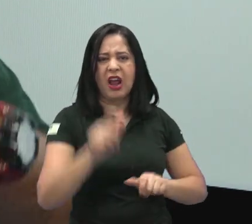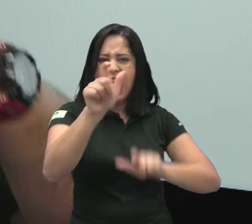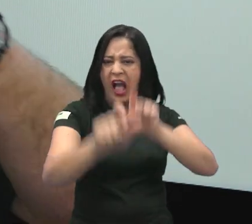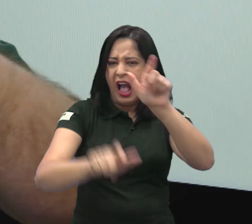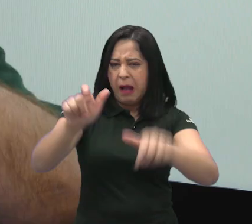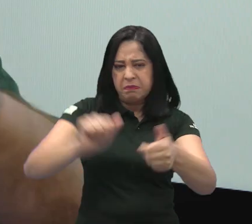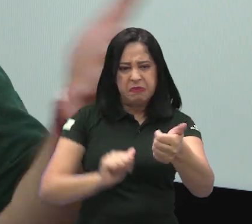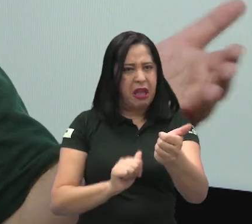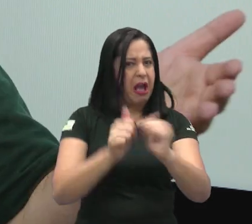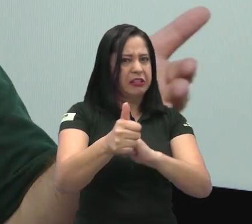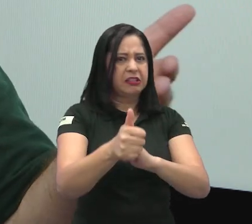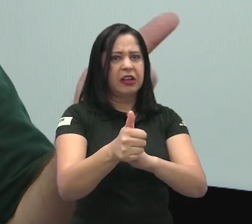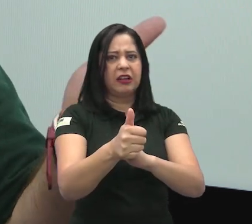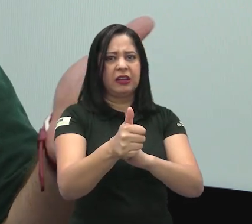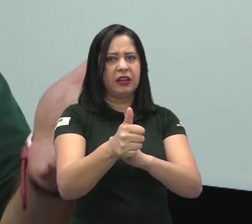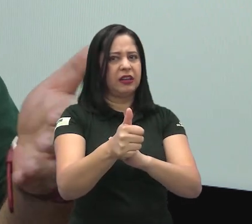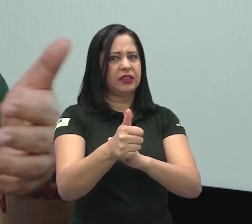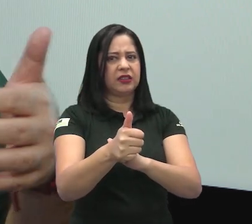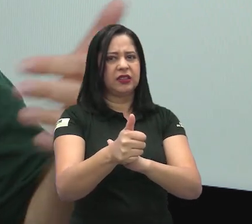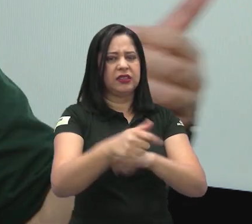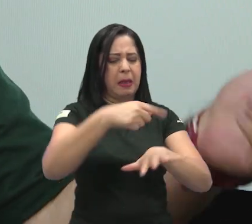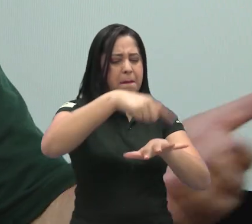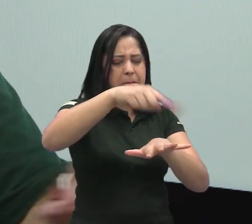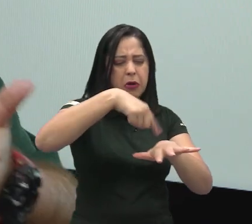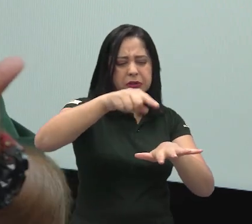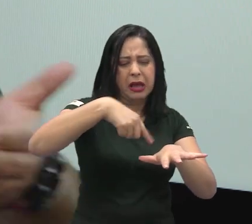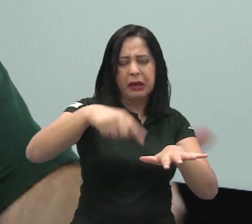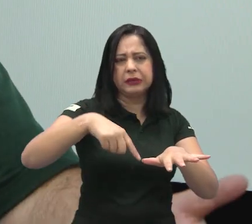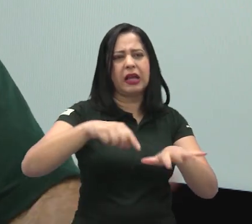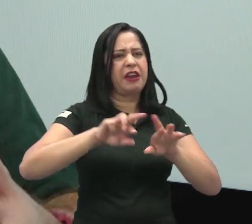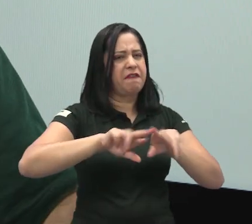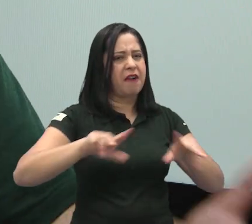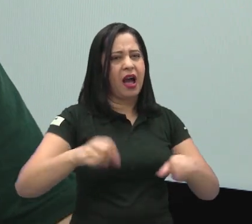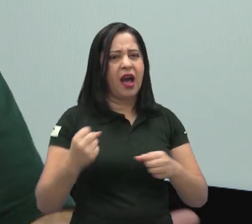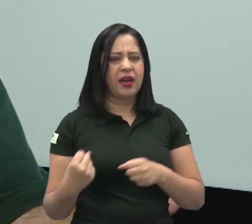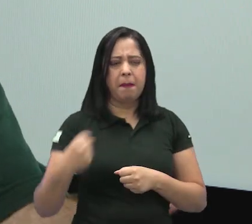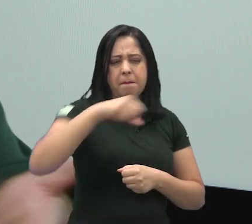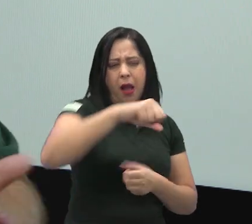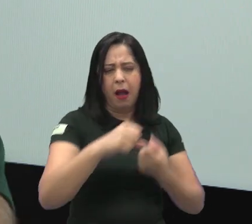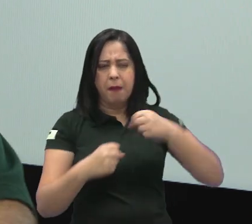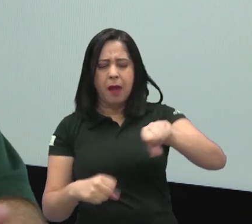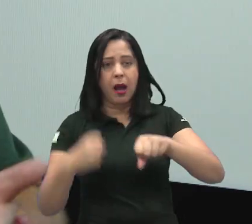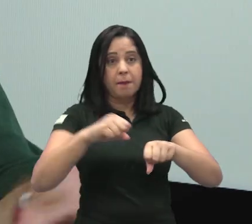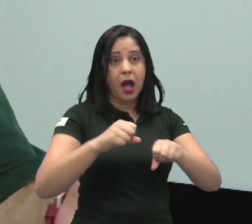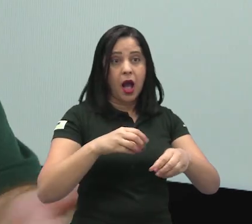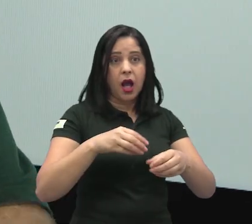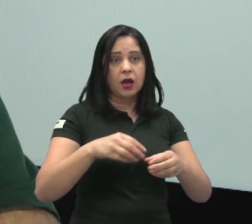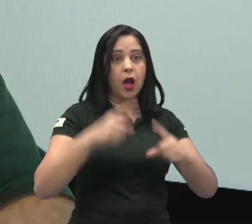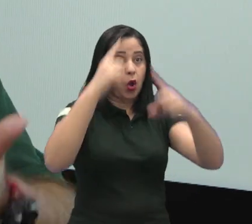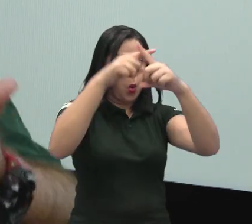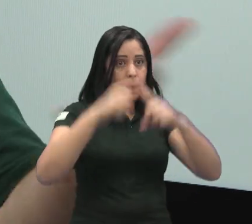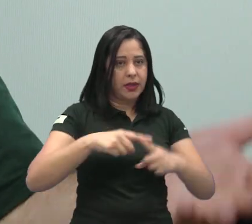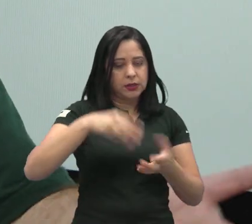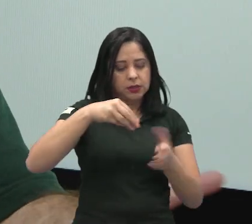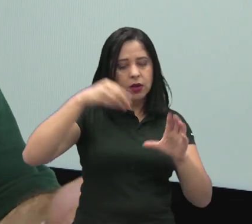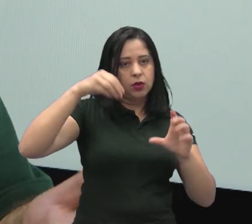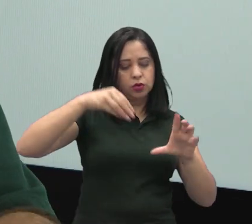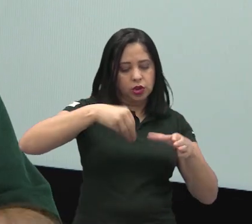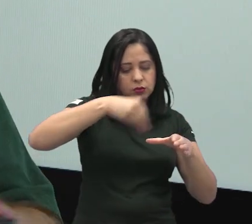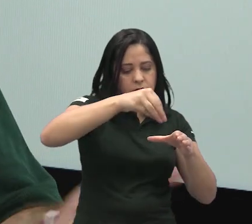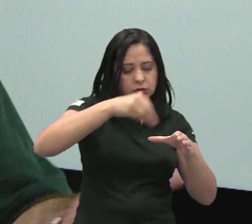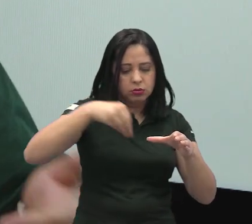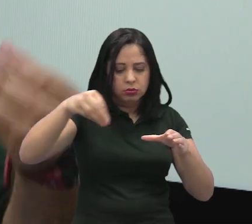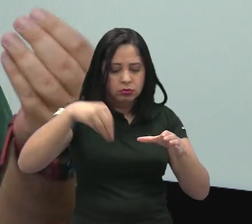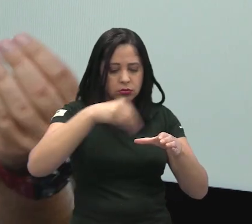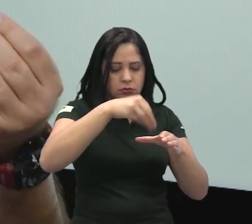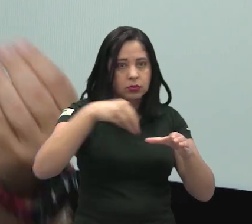individuais nas mais diferentes modalidades, lutas, jogos de tabuleiro, jogos coletivos, individuais, como eu disse.